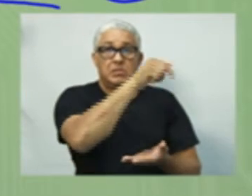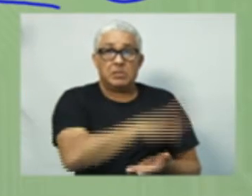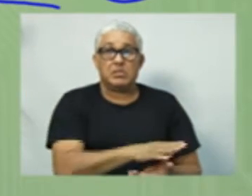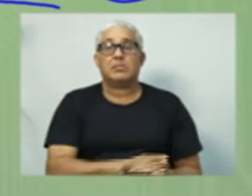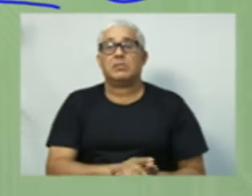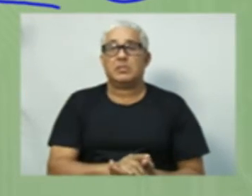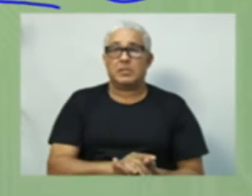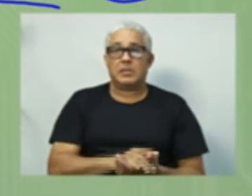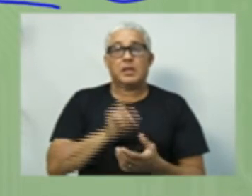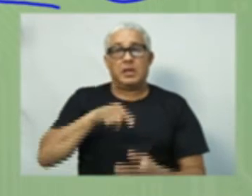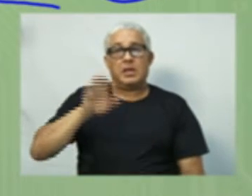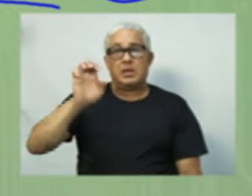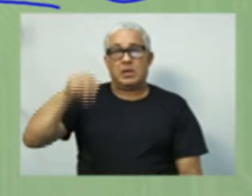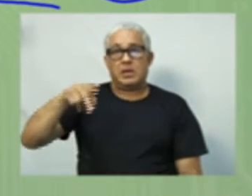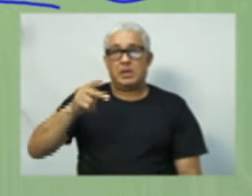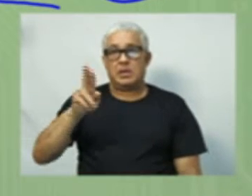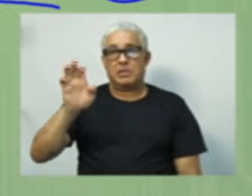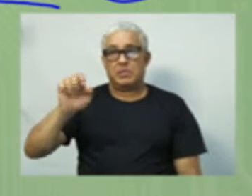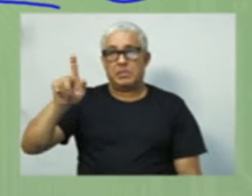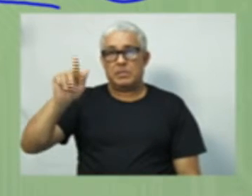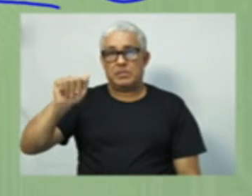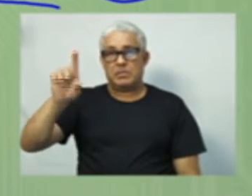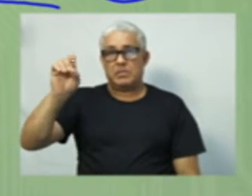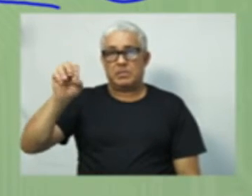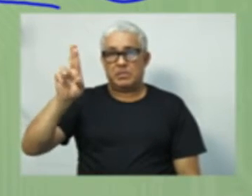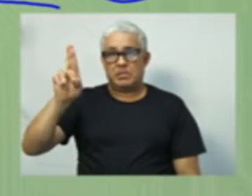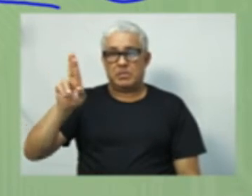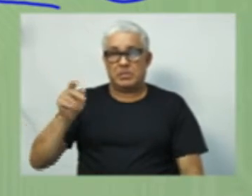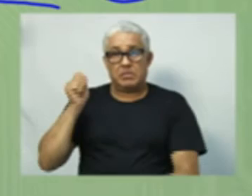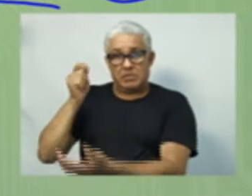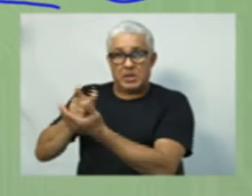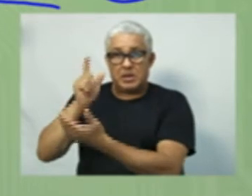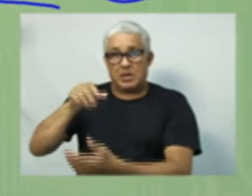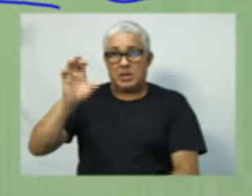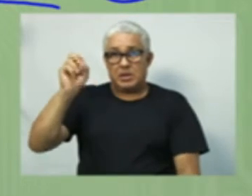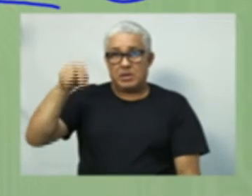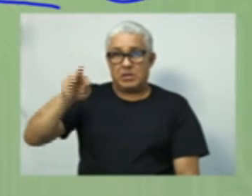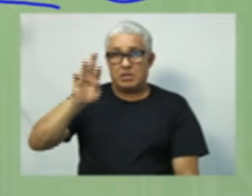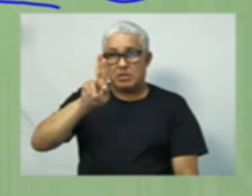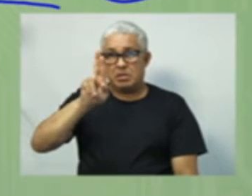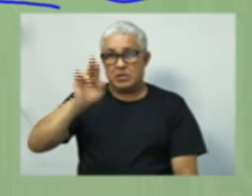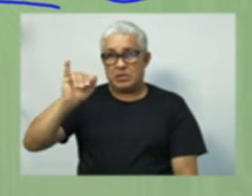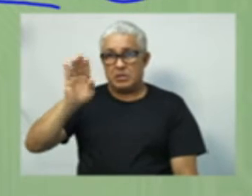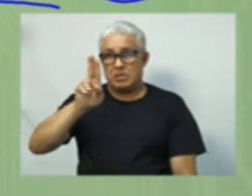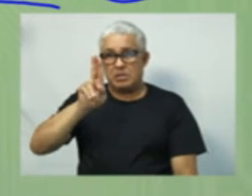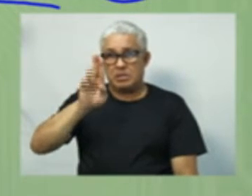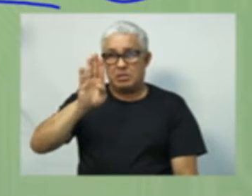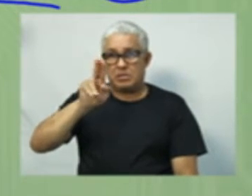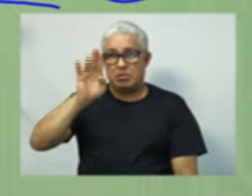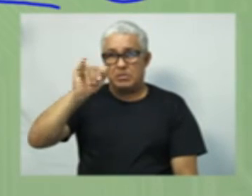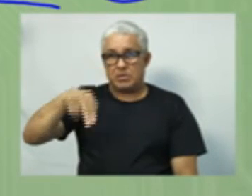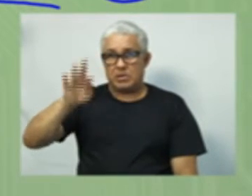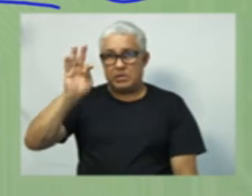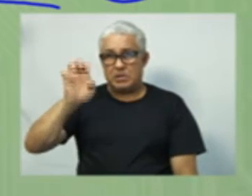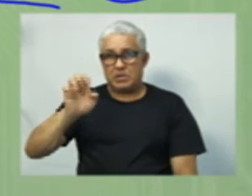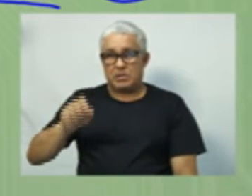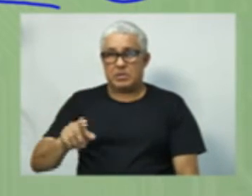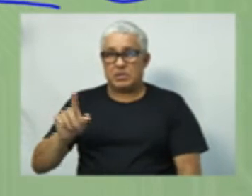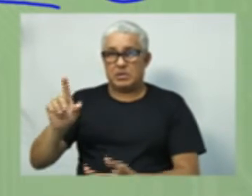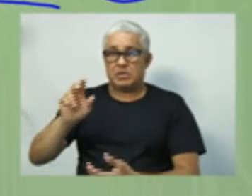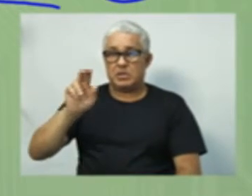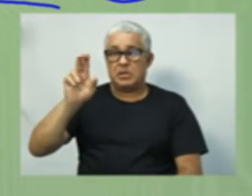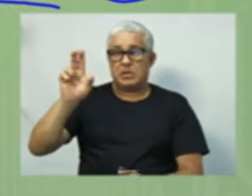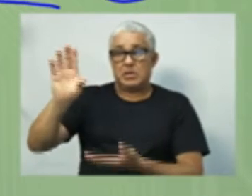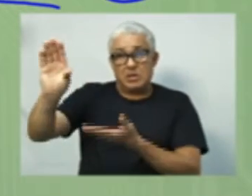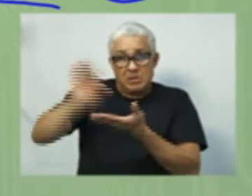do empregador. Portanto, quem paga é o contribuinte. Quem recolhe é o responsável. Essa figura pode